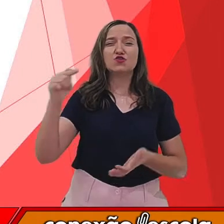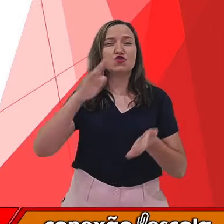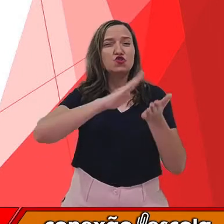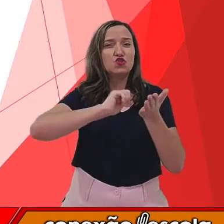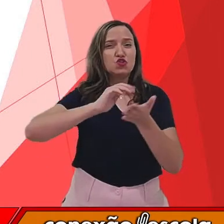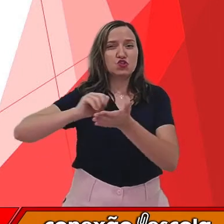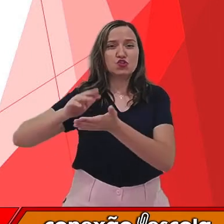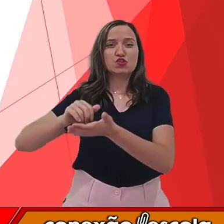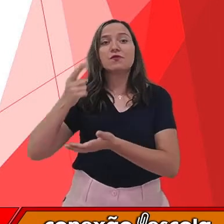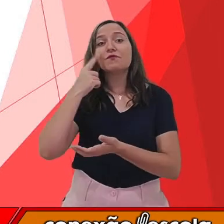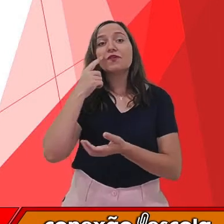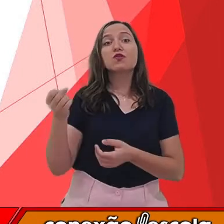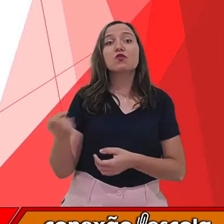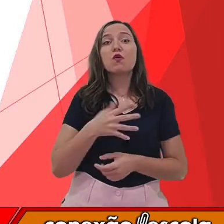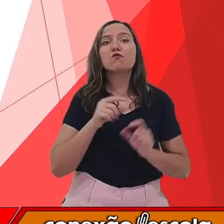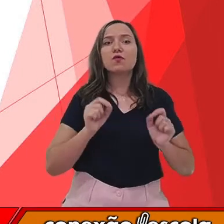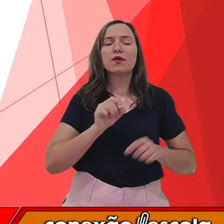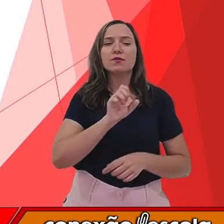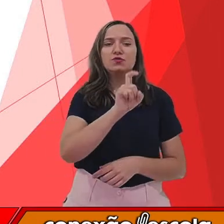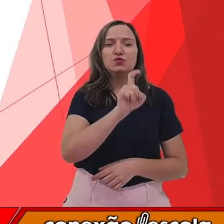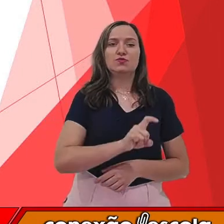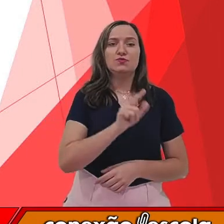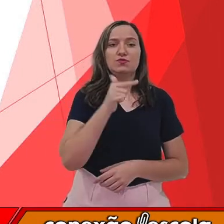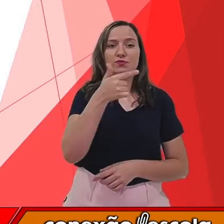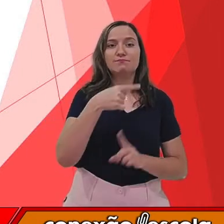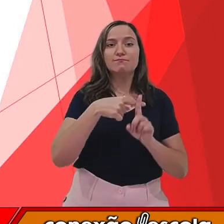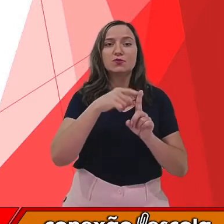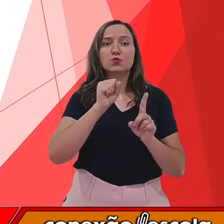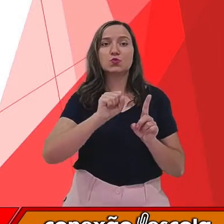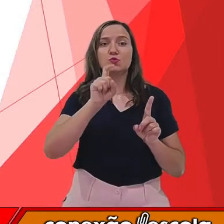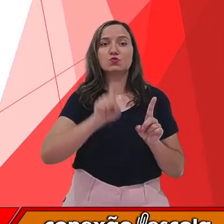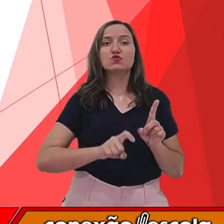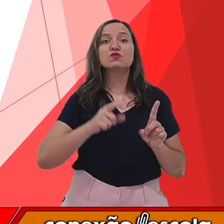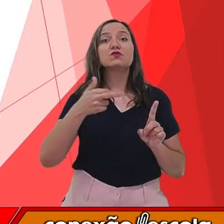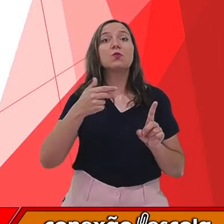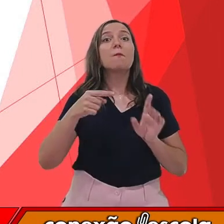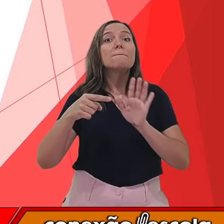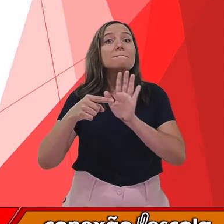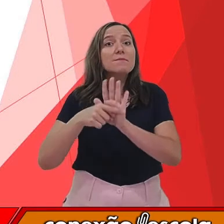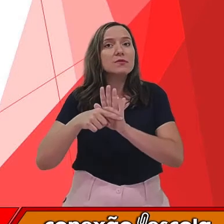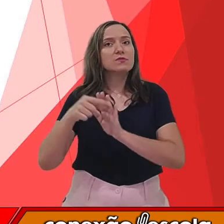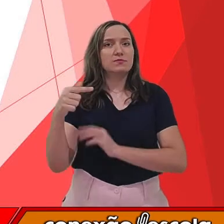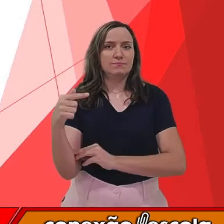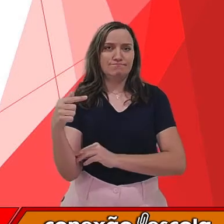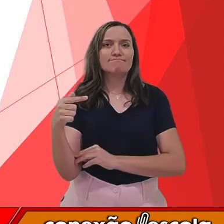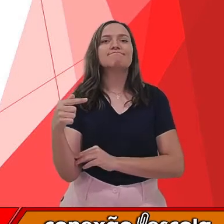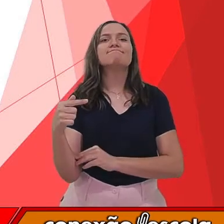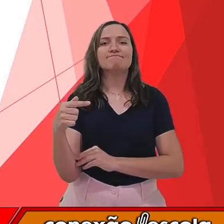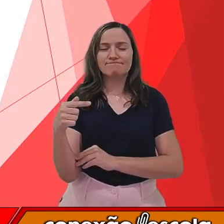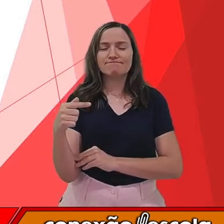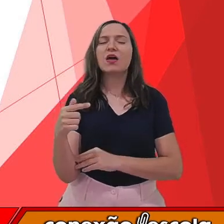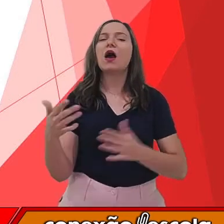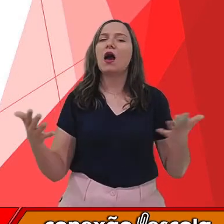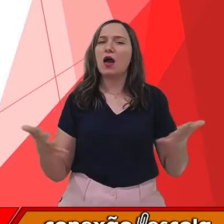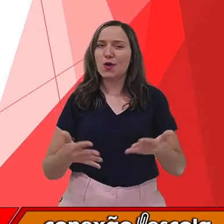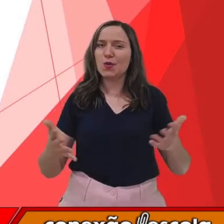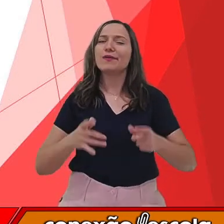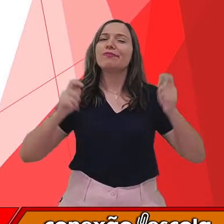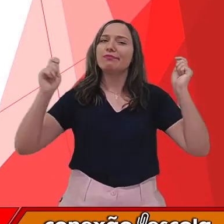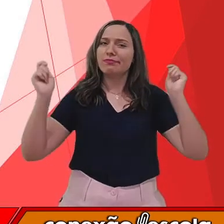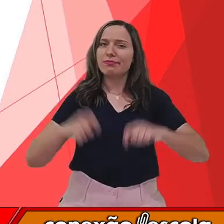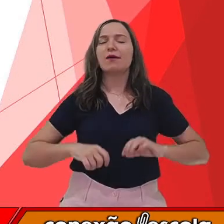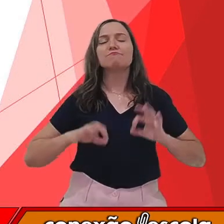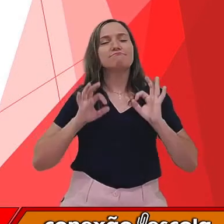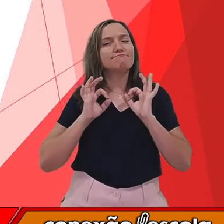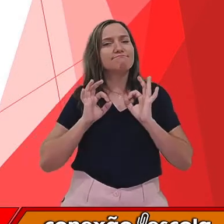com o novo formato x ao quadrado + 8x = - 7 Agora sim eu posso